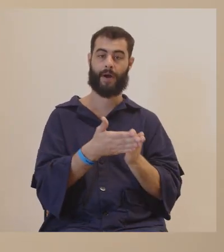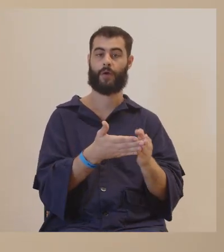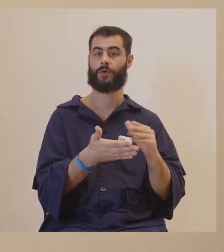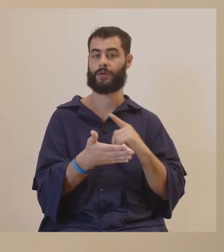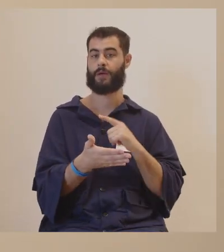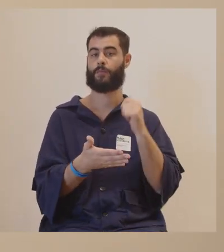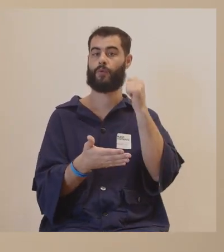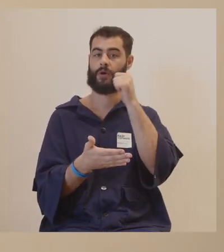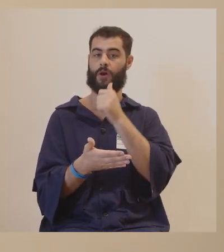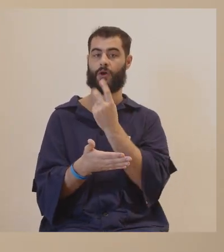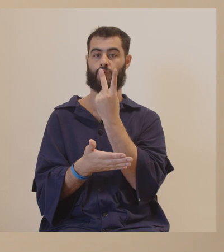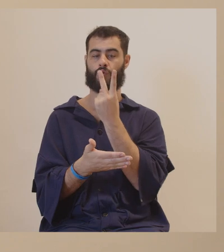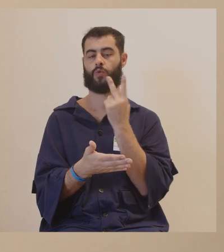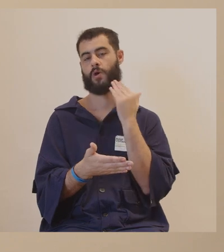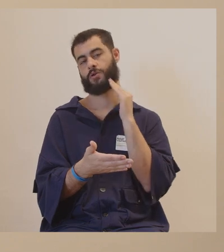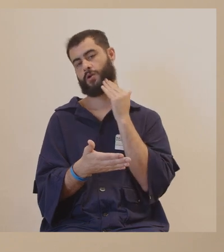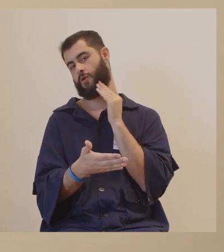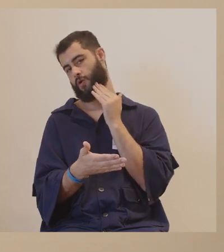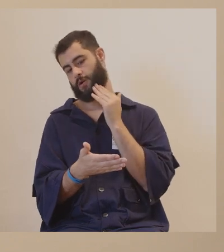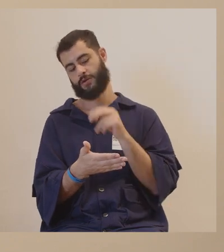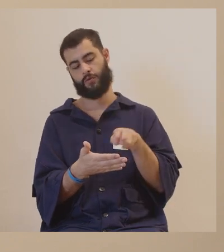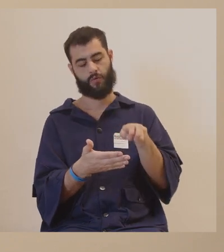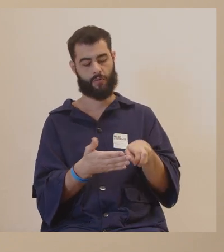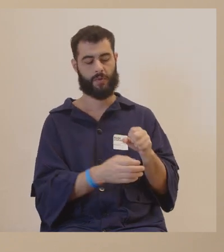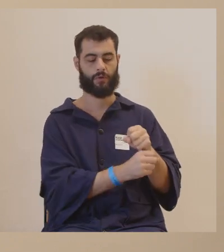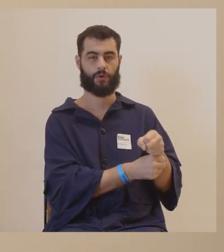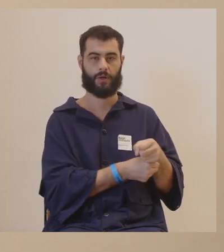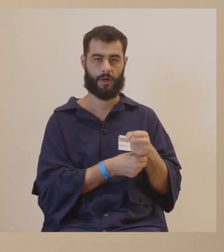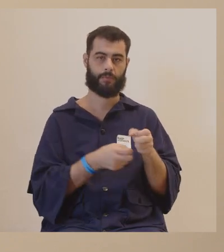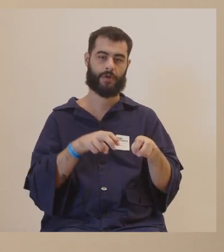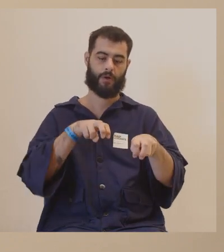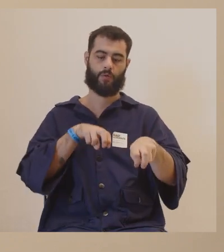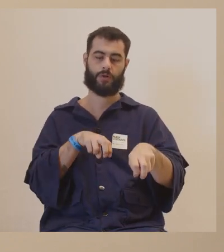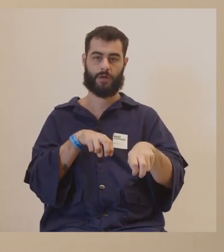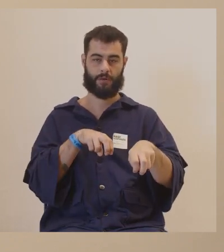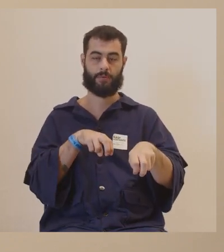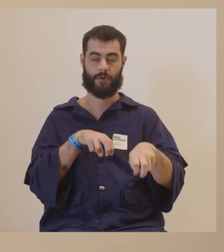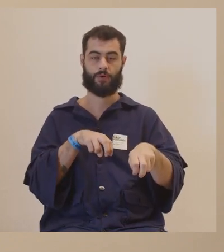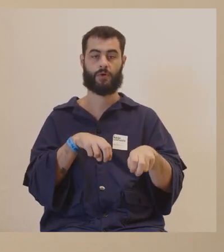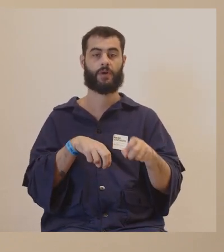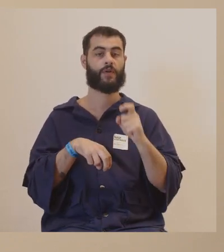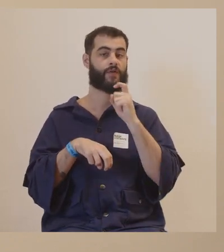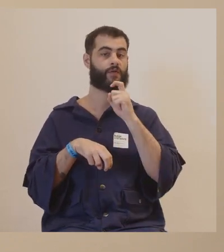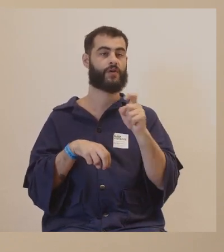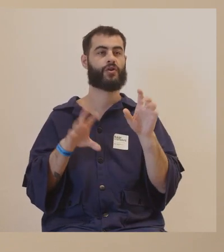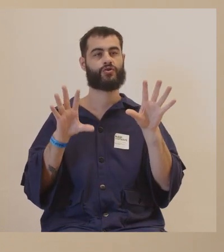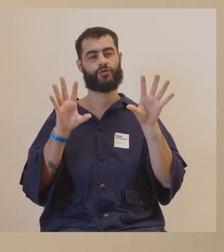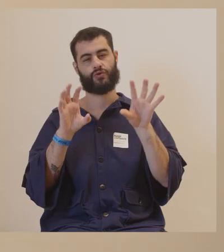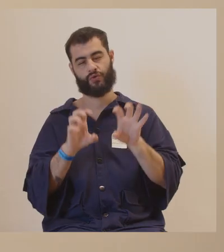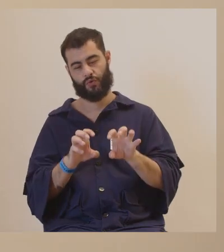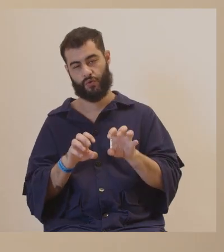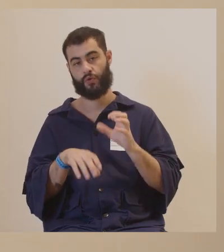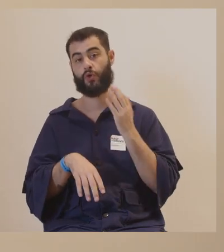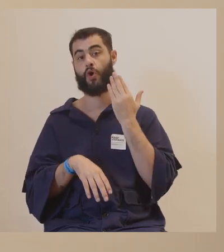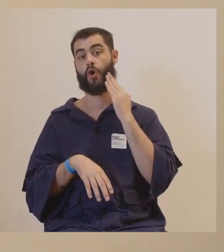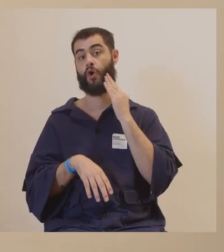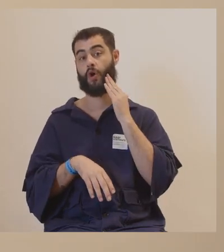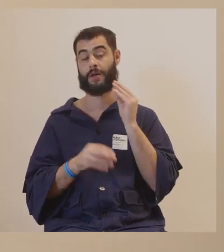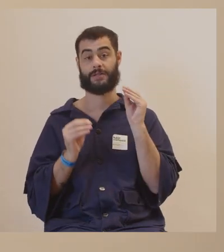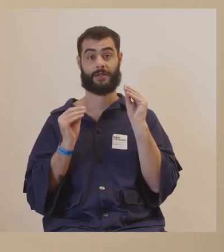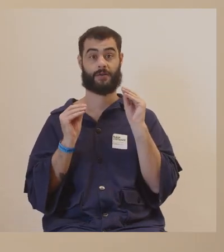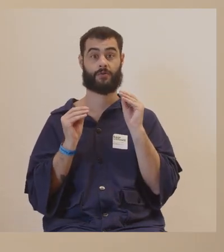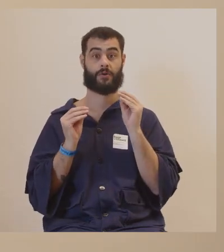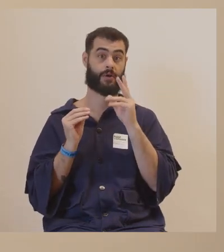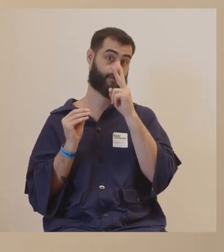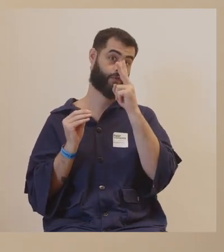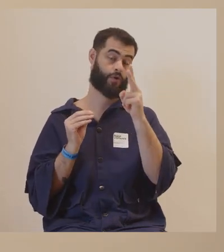moças vestidas de rosa, uma no leme e outra remando. Harmonia de verde escuro e rosa vivo, retratos de moças na